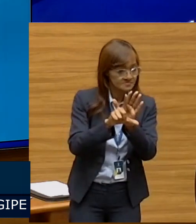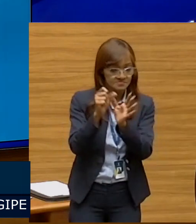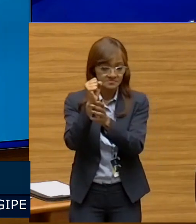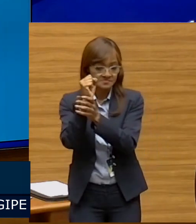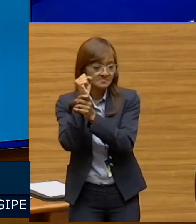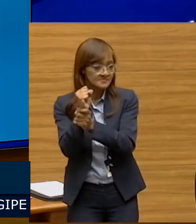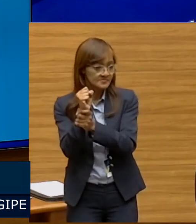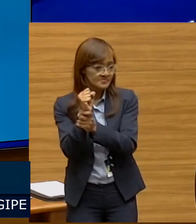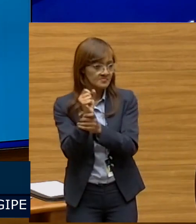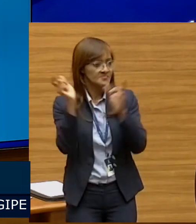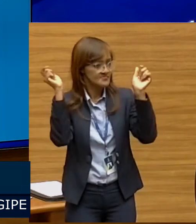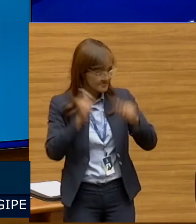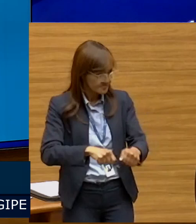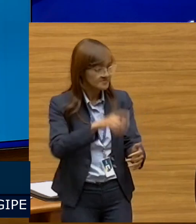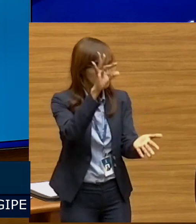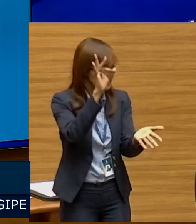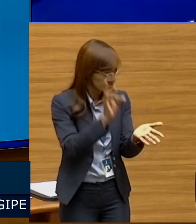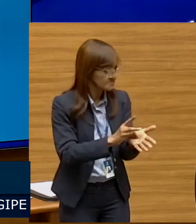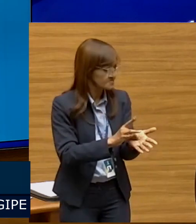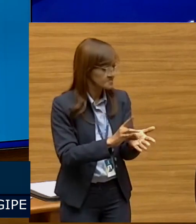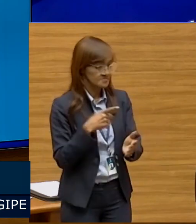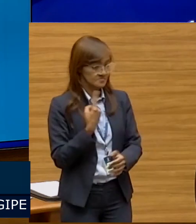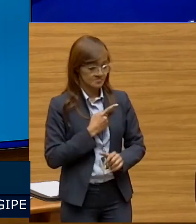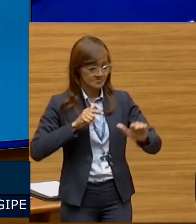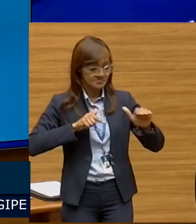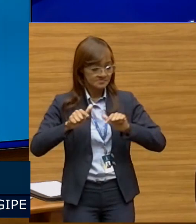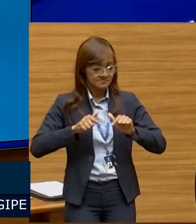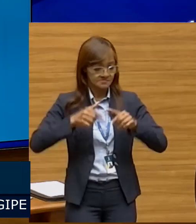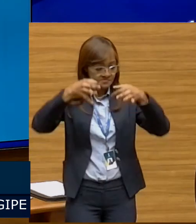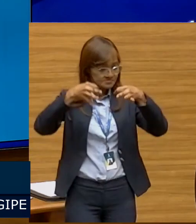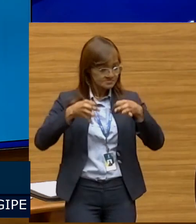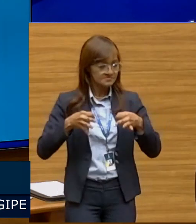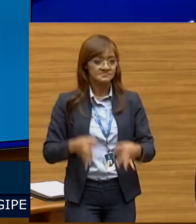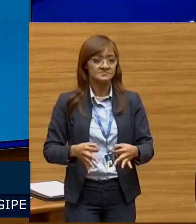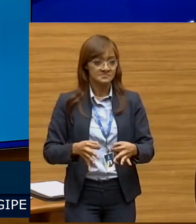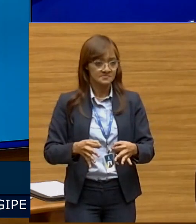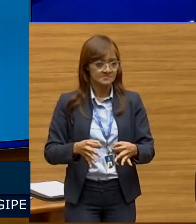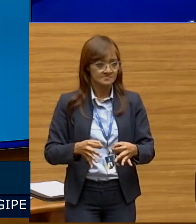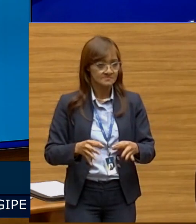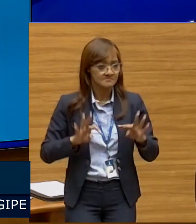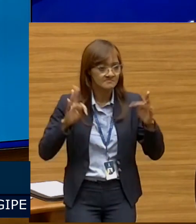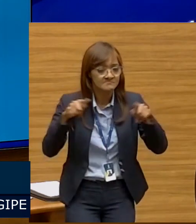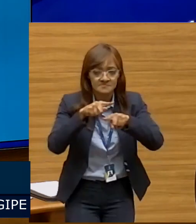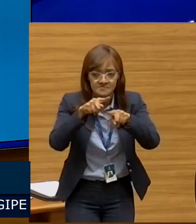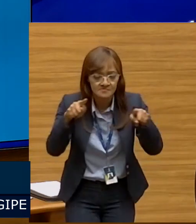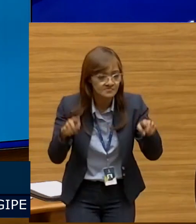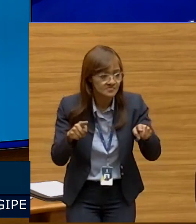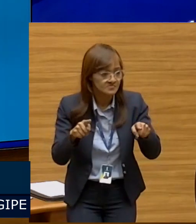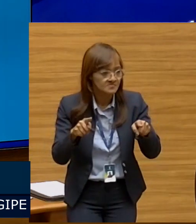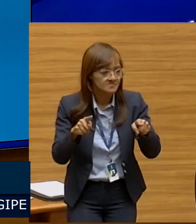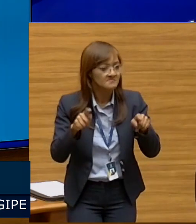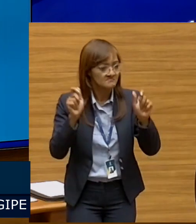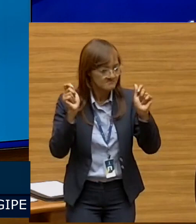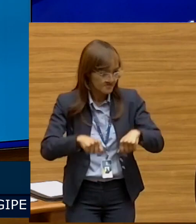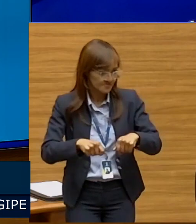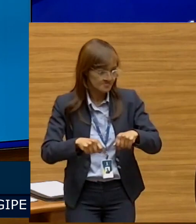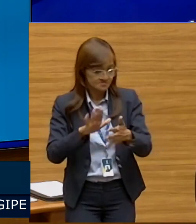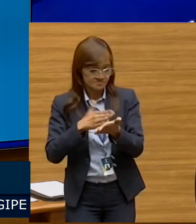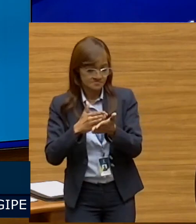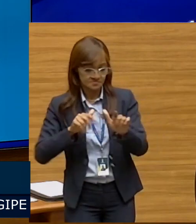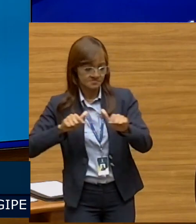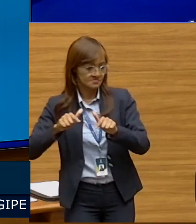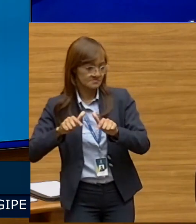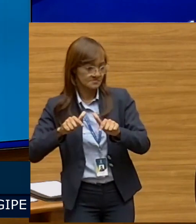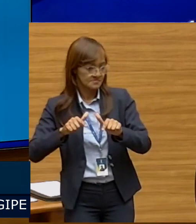que os garanta, de fato, condições de trabalho necessárias e suficientes para que eles consigam, de fato, prestar o seu trabalho, o que nem